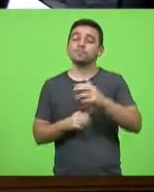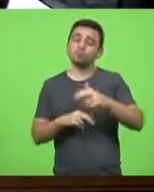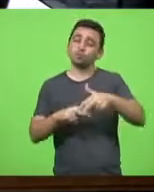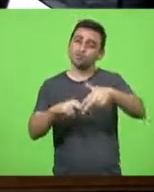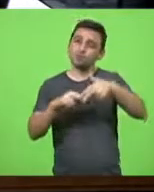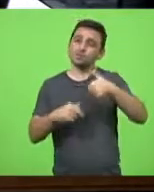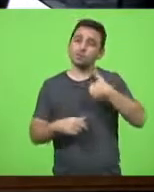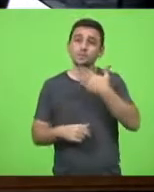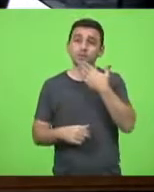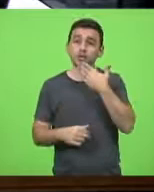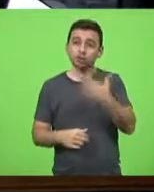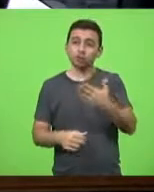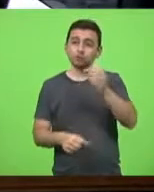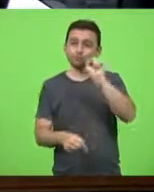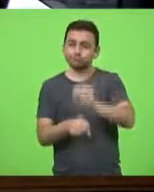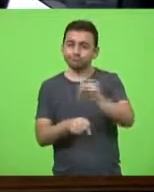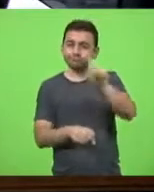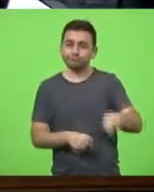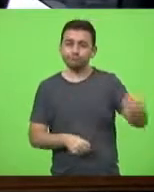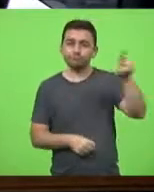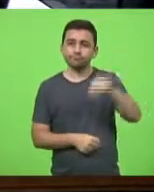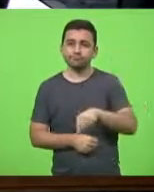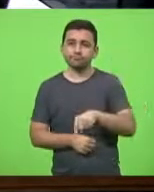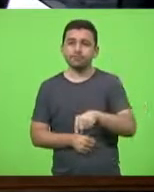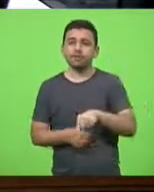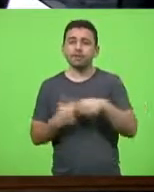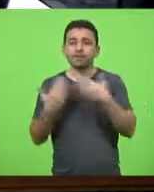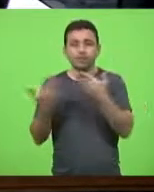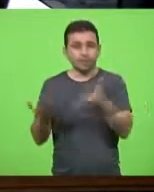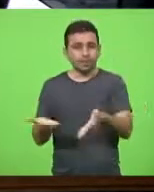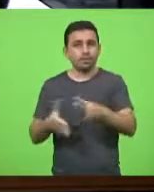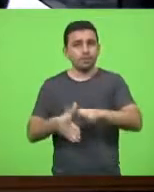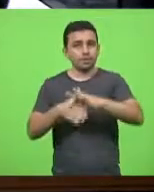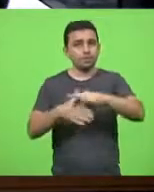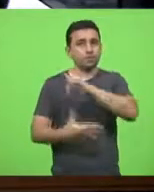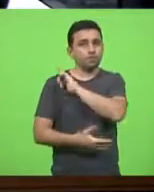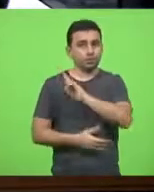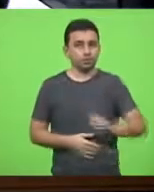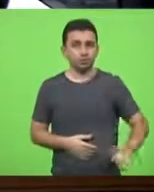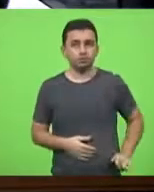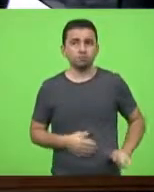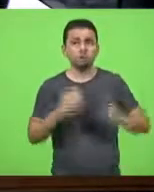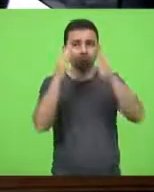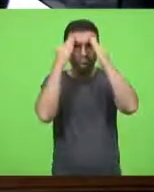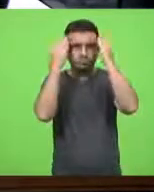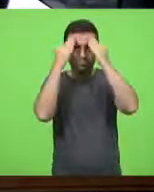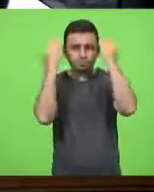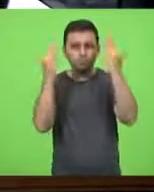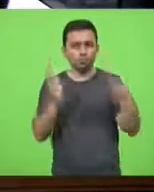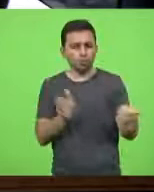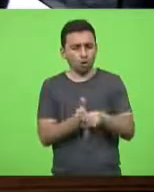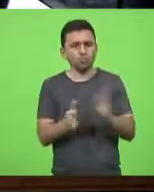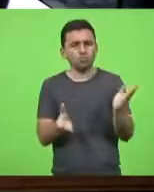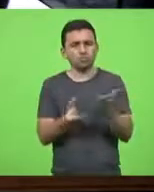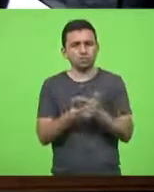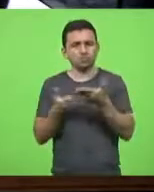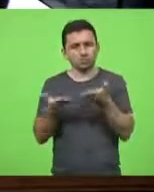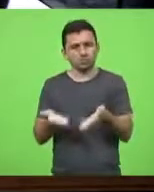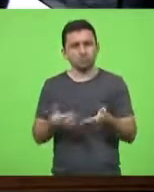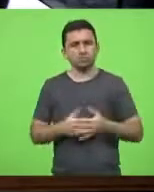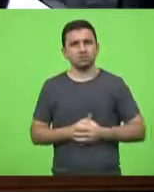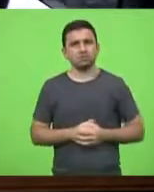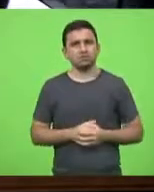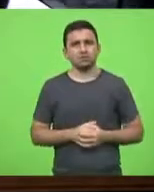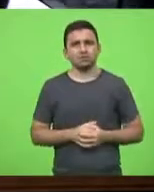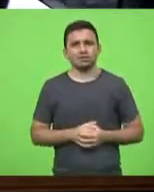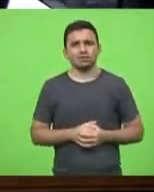suspensão da participação do líder do governo, deputado Zé Milton, do processo de impeachment. Não há lógica.